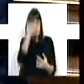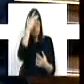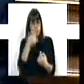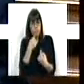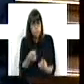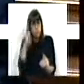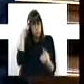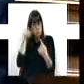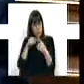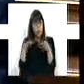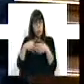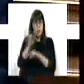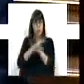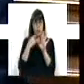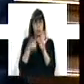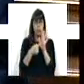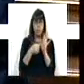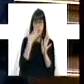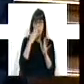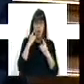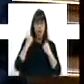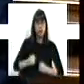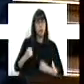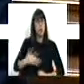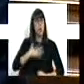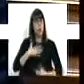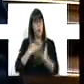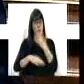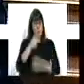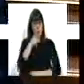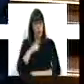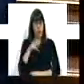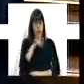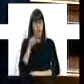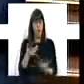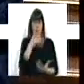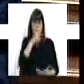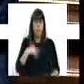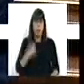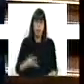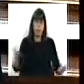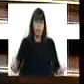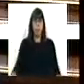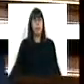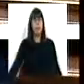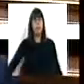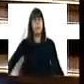pronunciasse sobre este propósito da Comissão Europeia, que parece teimar em não querer aprender com os erros, o que é profundamente lamentável.